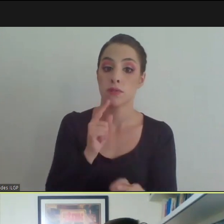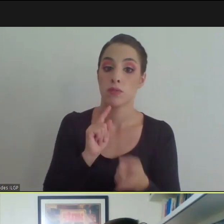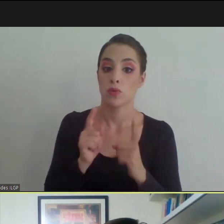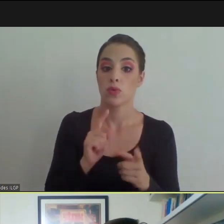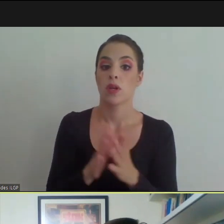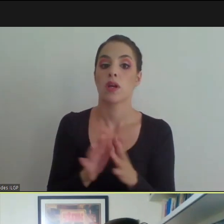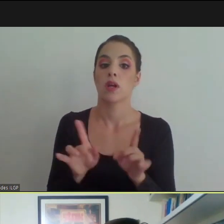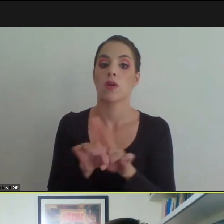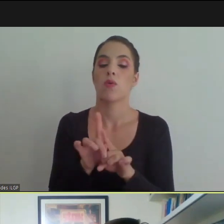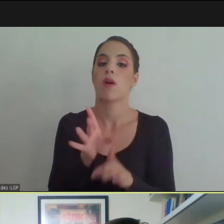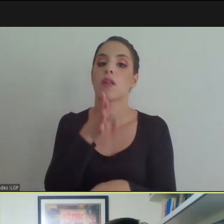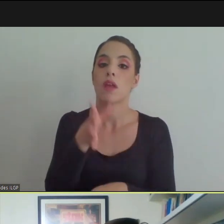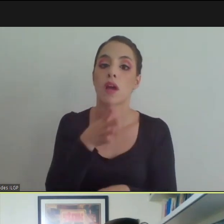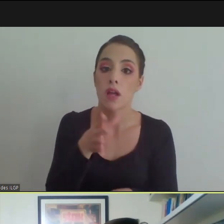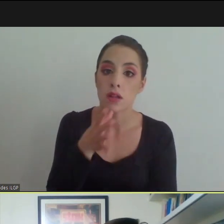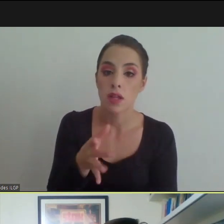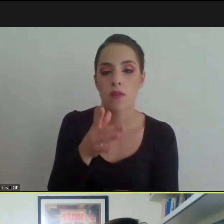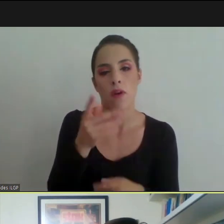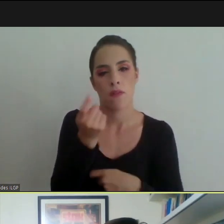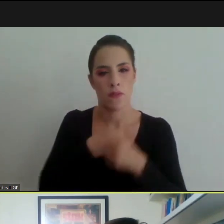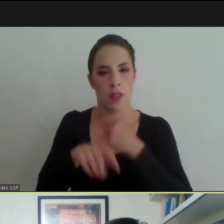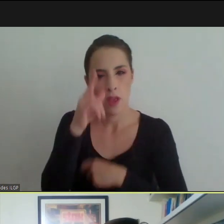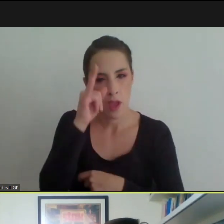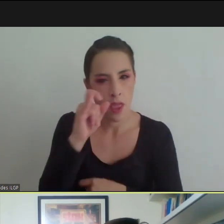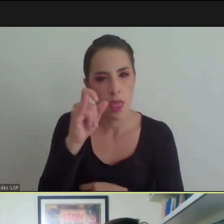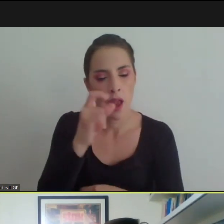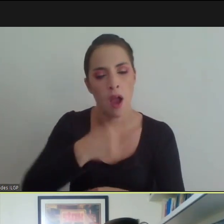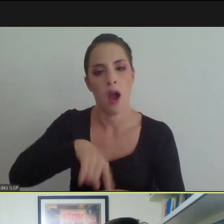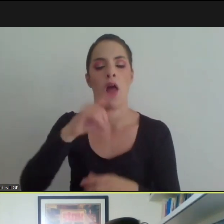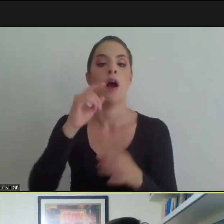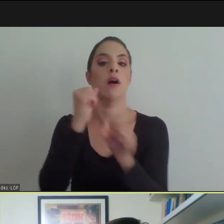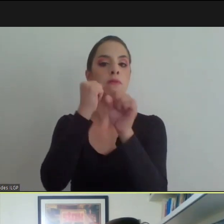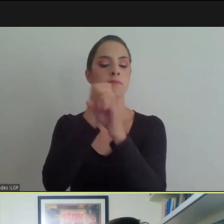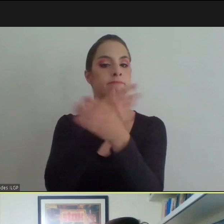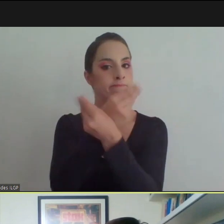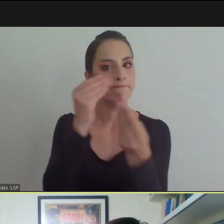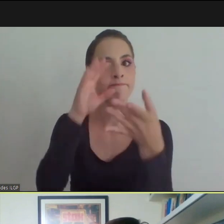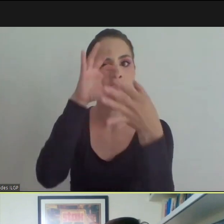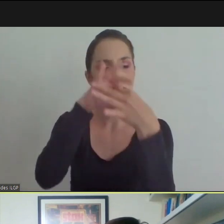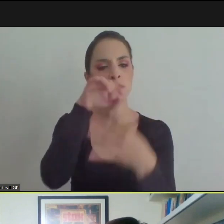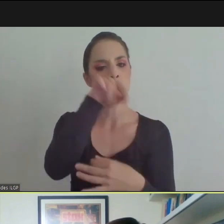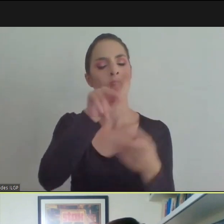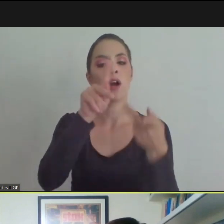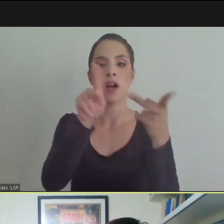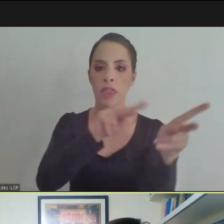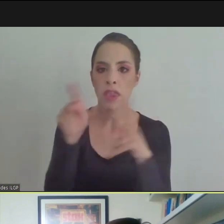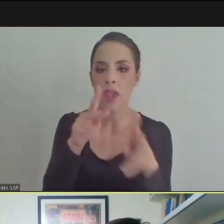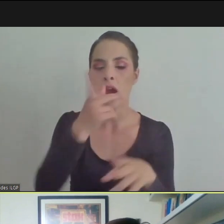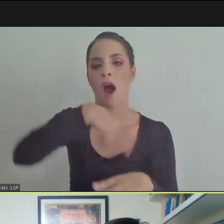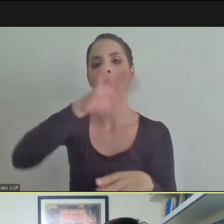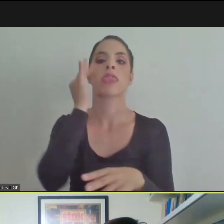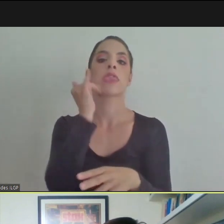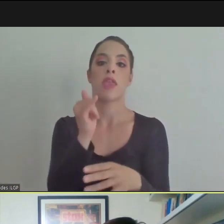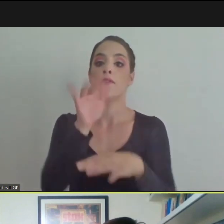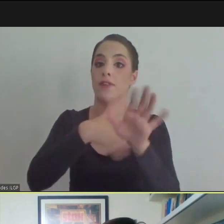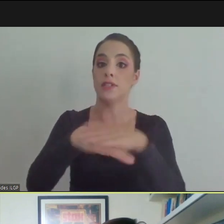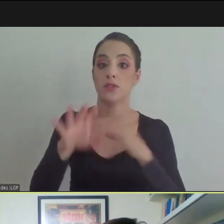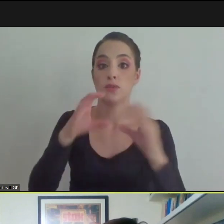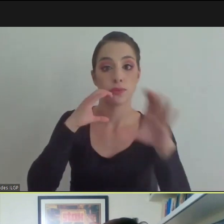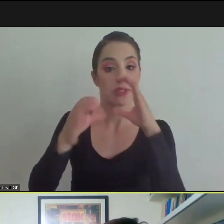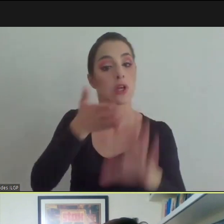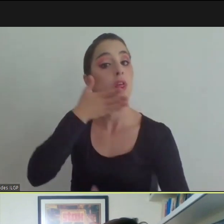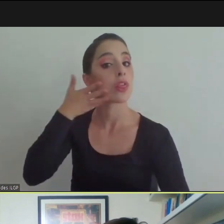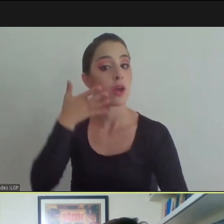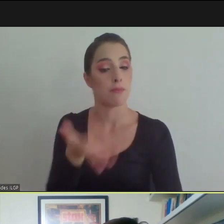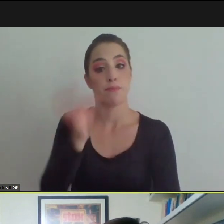de narrativa, de vender as ideias. Então, a gente trabalha muito nos projetos também em definir uma estratégia de comunicação mais acessível